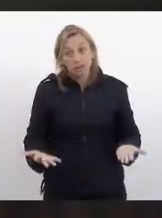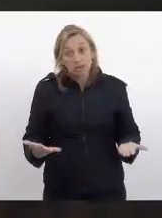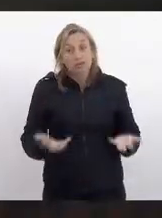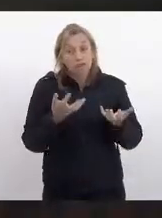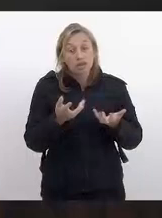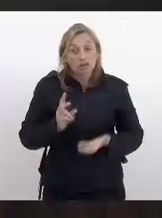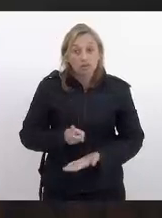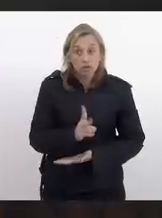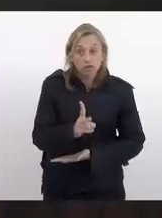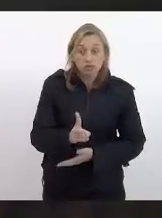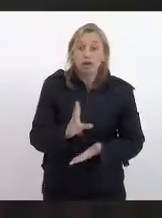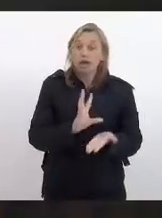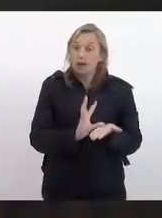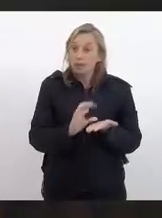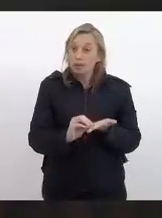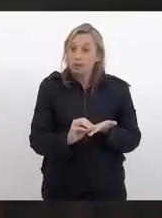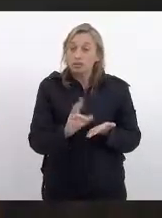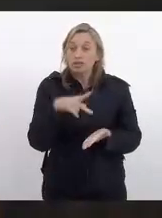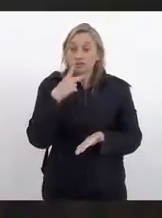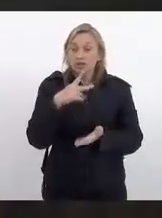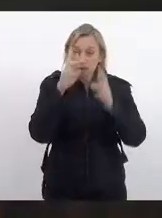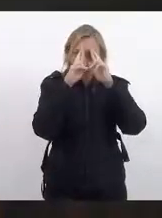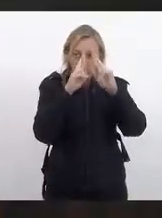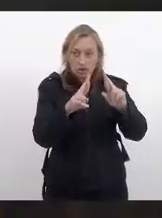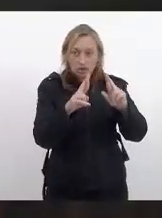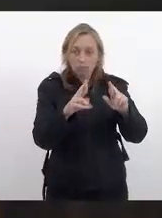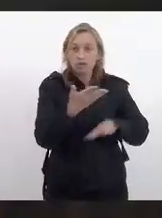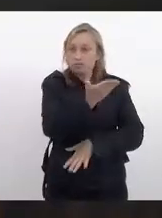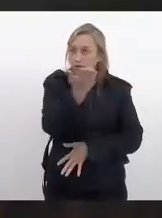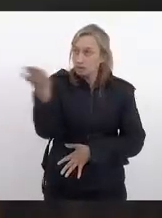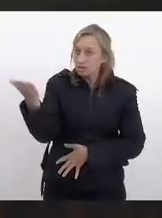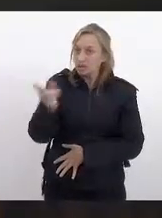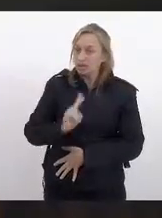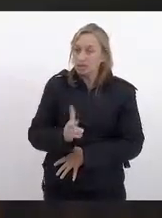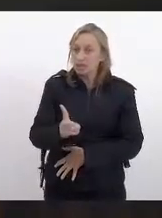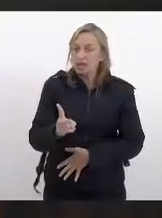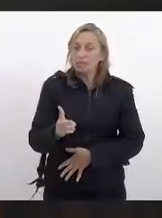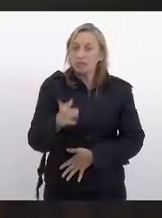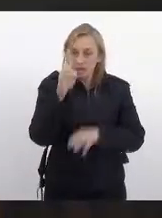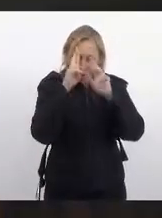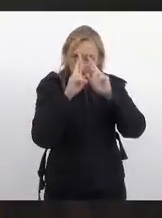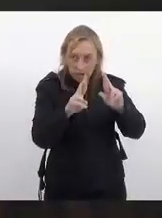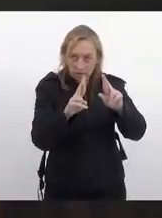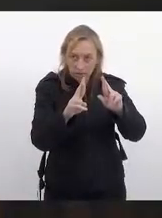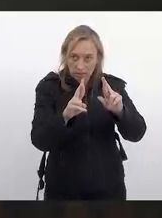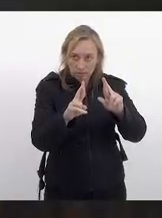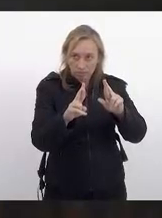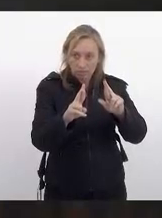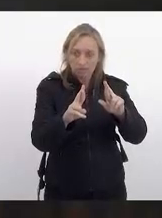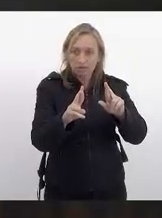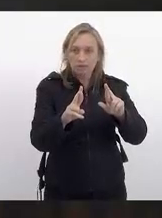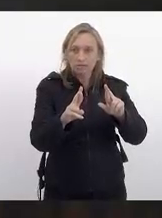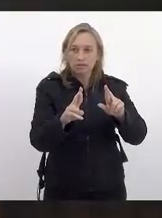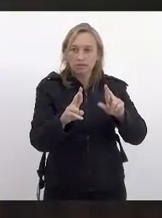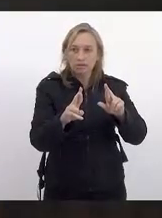eu quero continuar pauta e dizer que eu respeito a galeria sempre respeitarei sempre